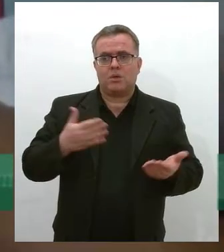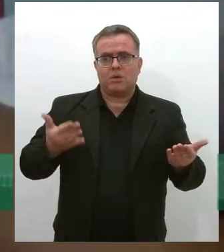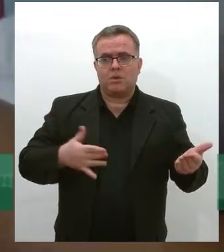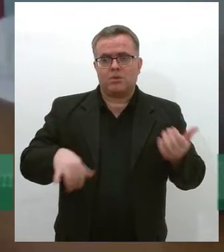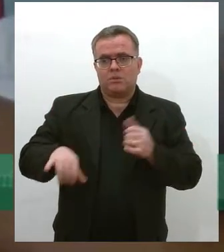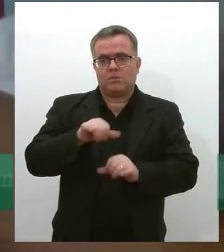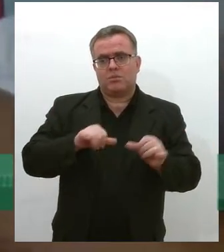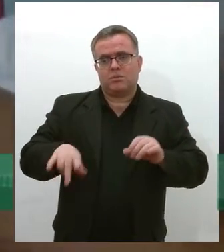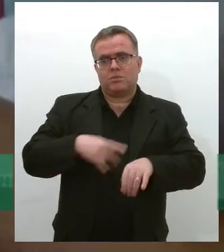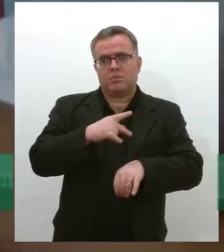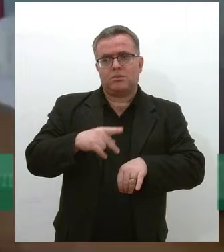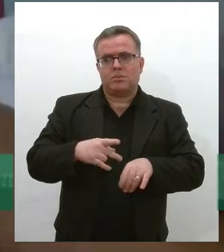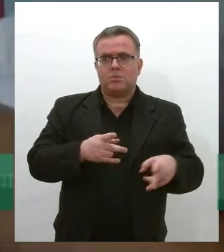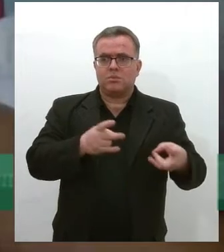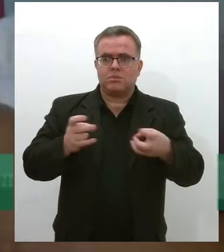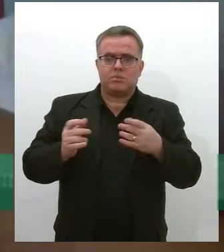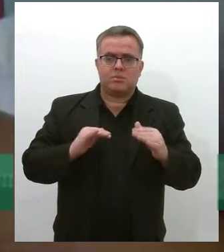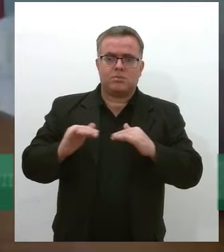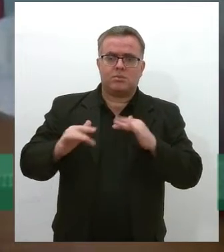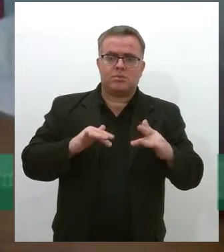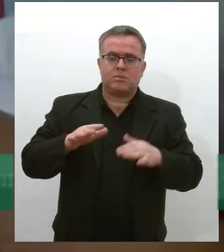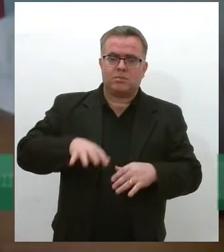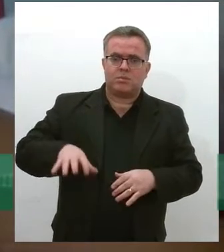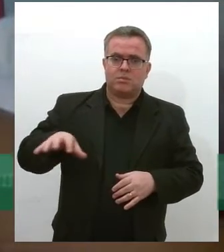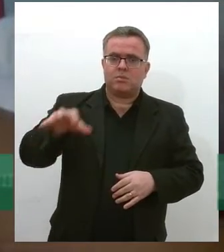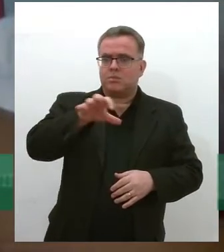regionais, a gente precisa estar entendendo o que é que cada localidade